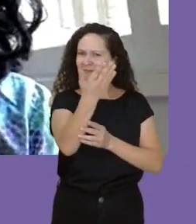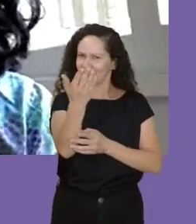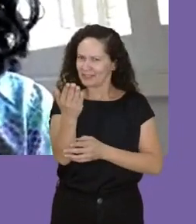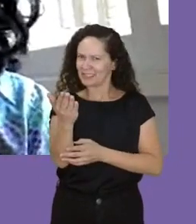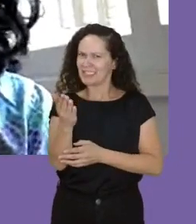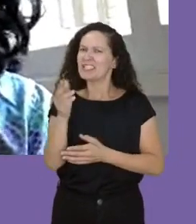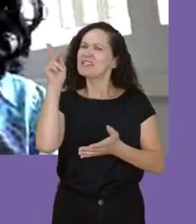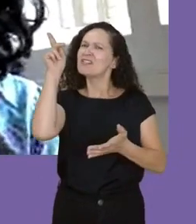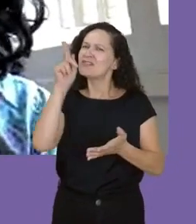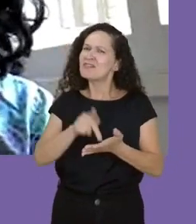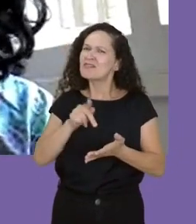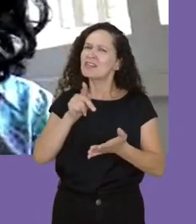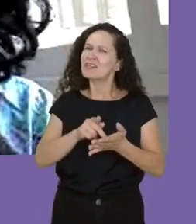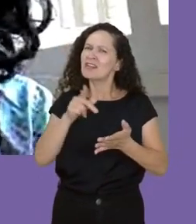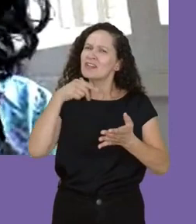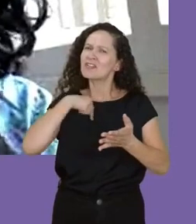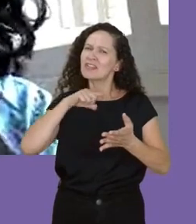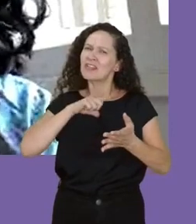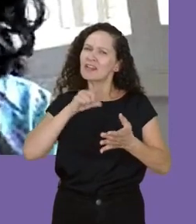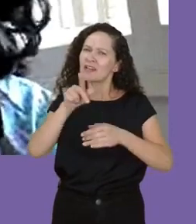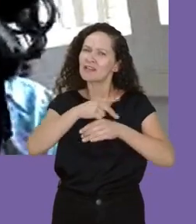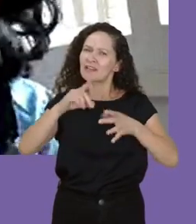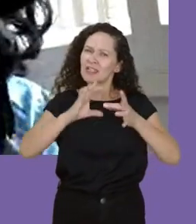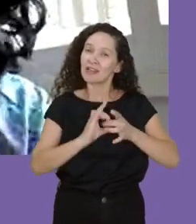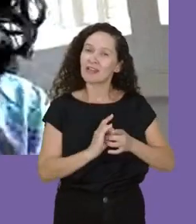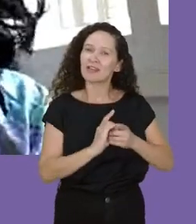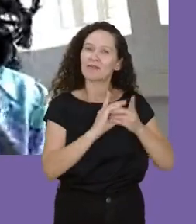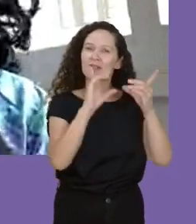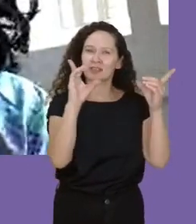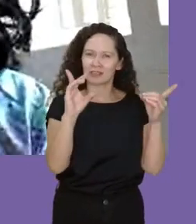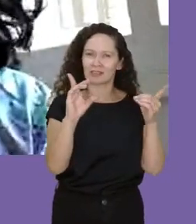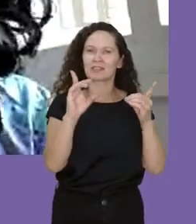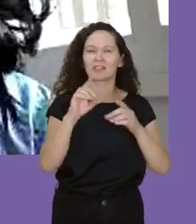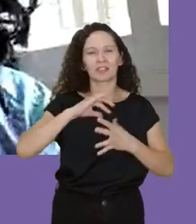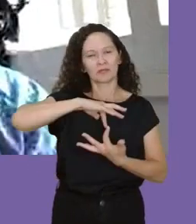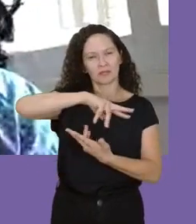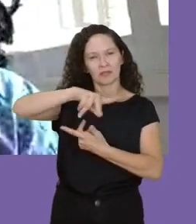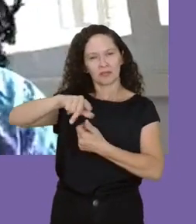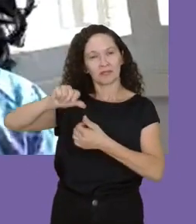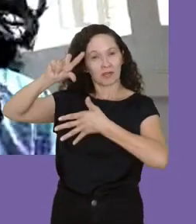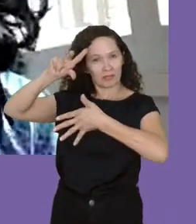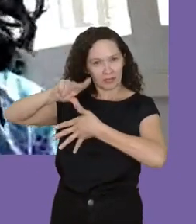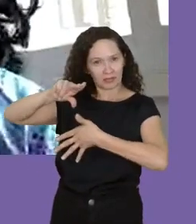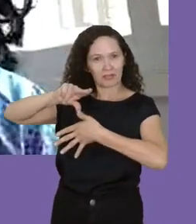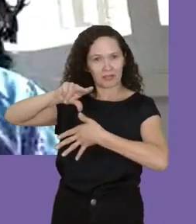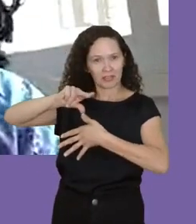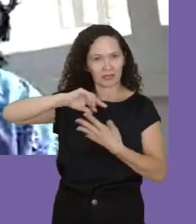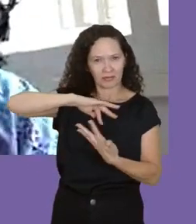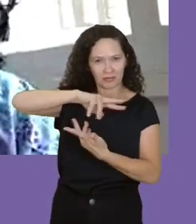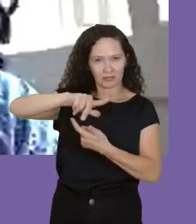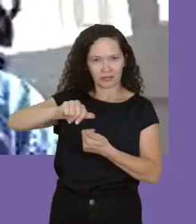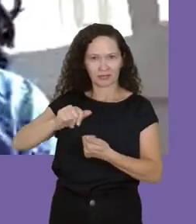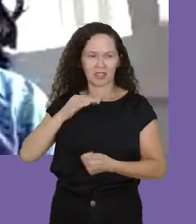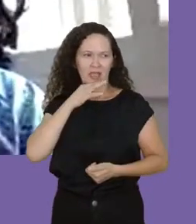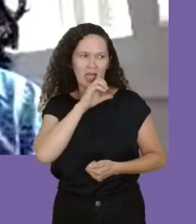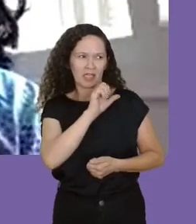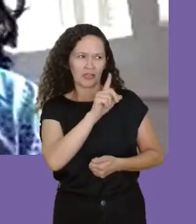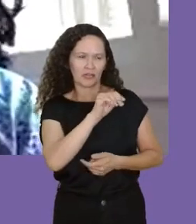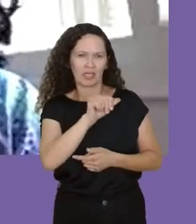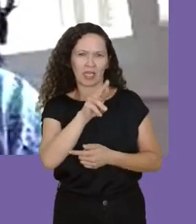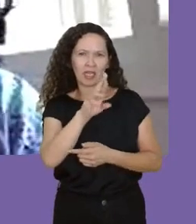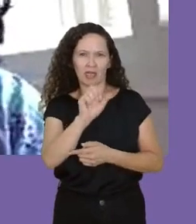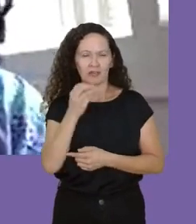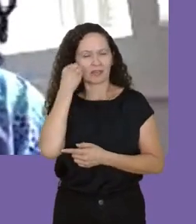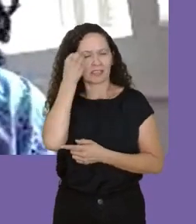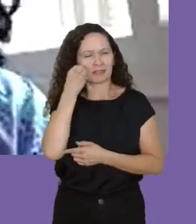gente realmente ter democracia no nosso país e no mundo, na América Latina e no mundo, acho que a Laura trouxe uma